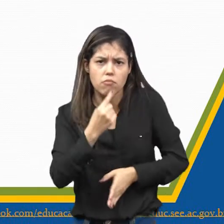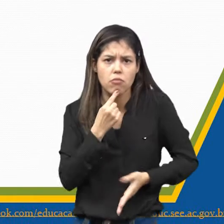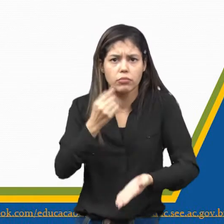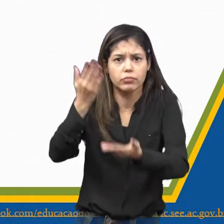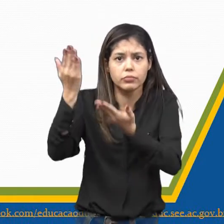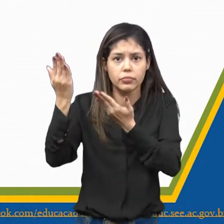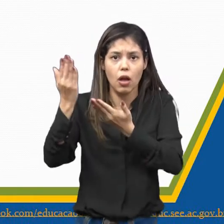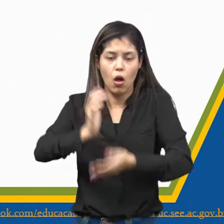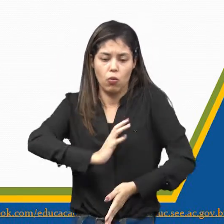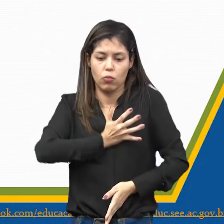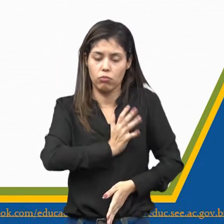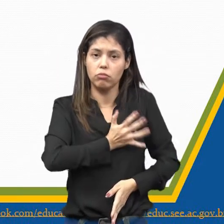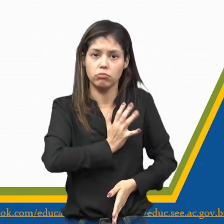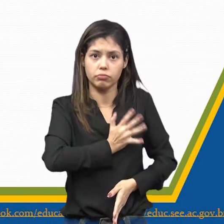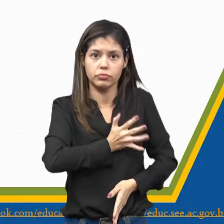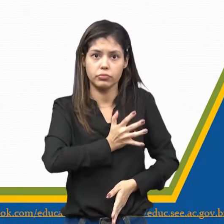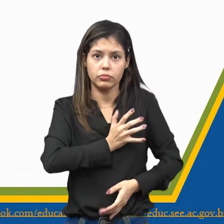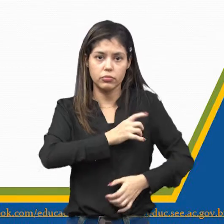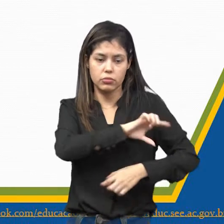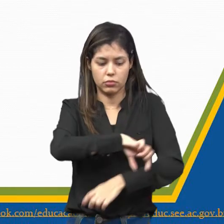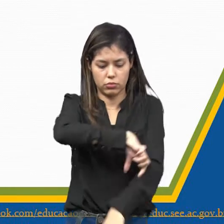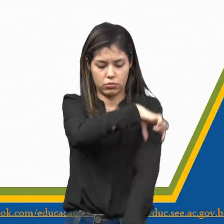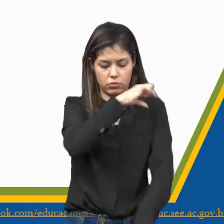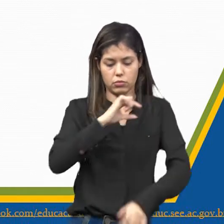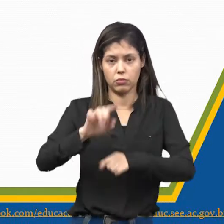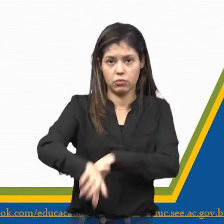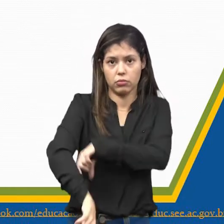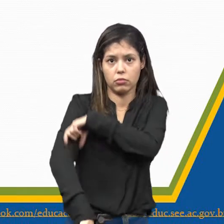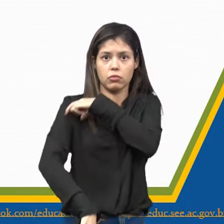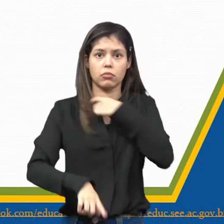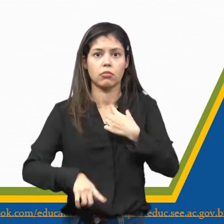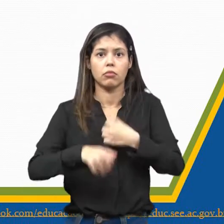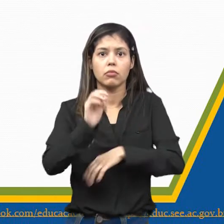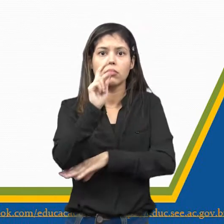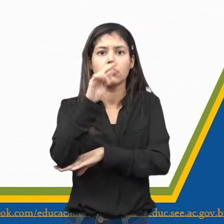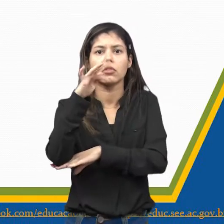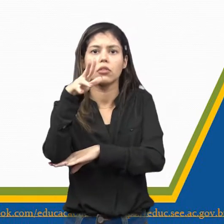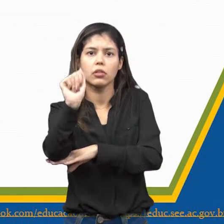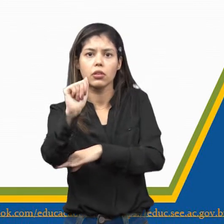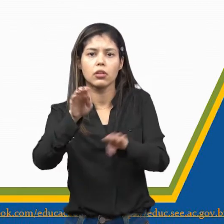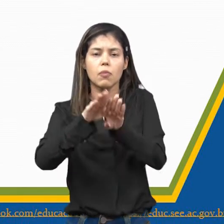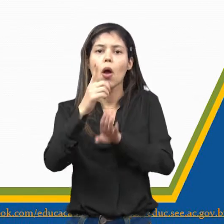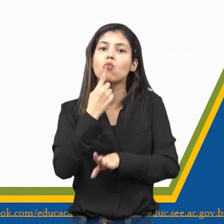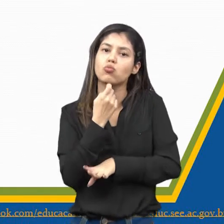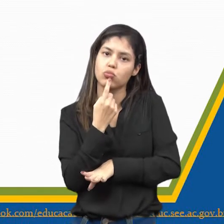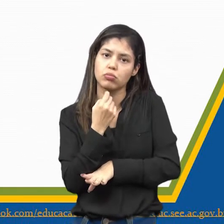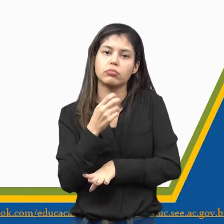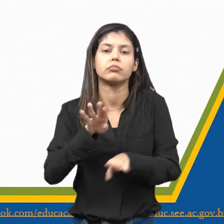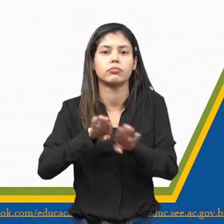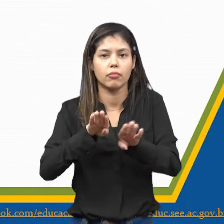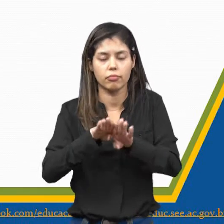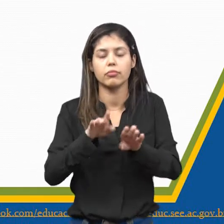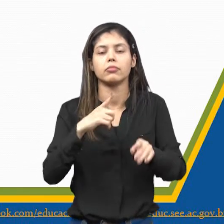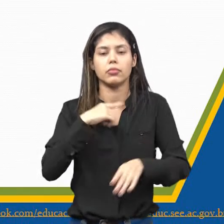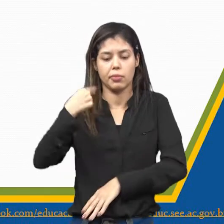né, o coração, os vasos sanguíneos, as veias, as artérias e o sangue que está correndo dentro